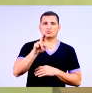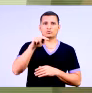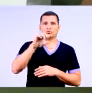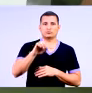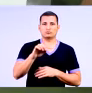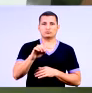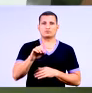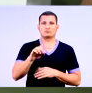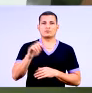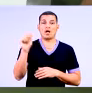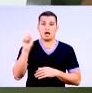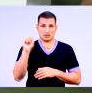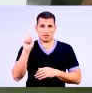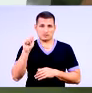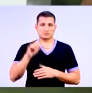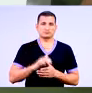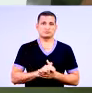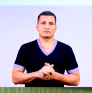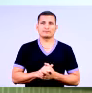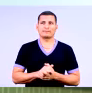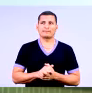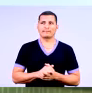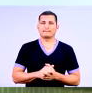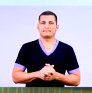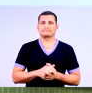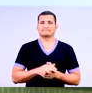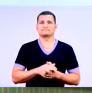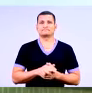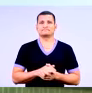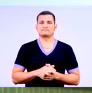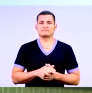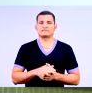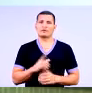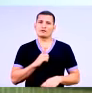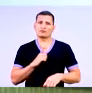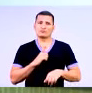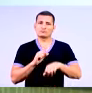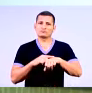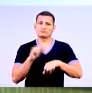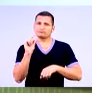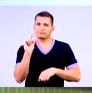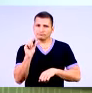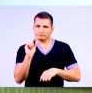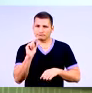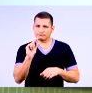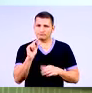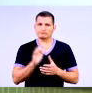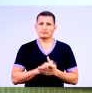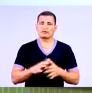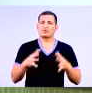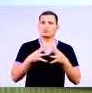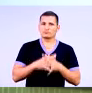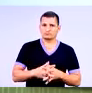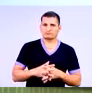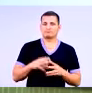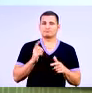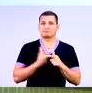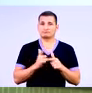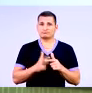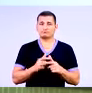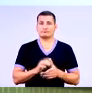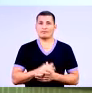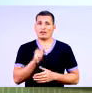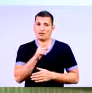Ariquemes. Bruno, realmente o nosso tempo já está bem curto, mas essa é uma situação complicada porque, no caso,